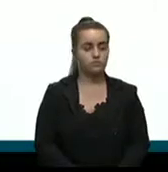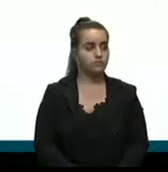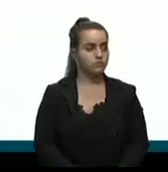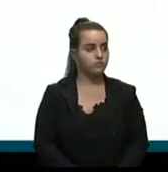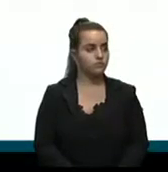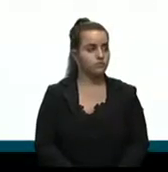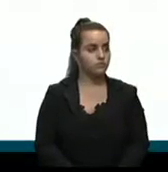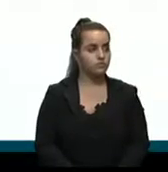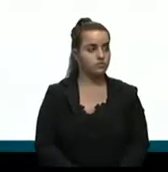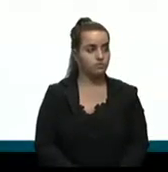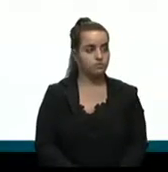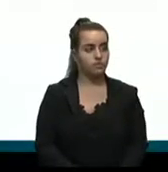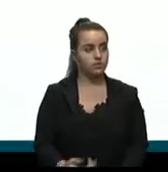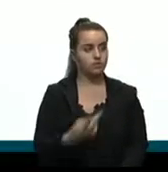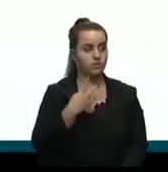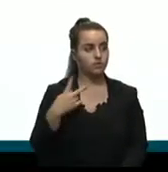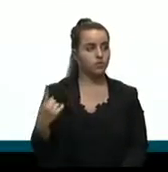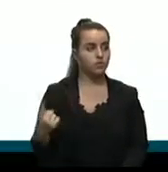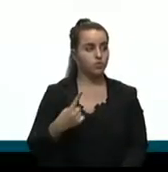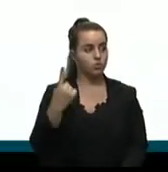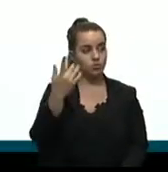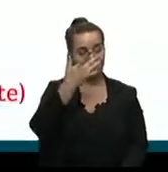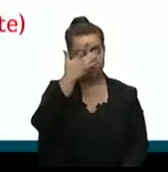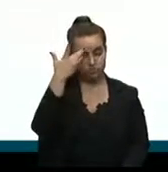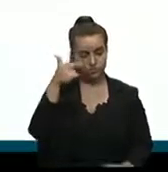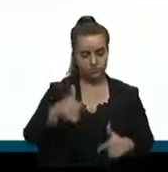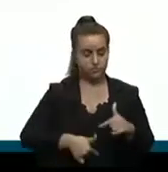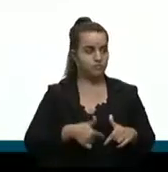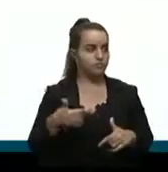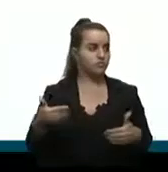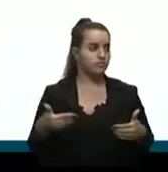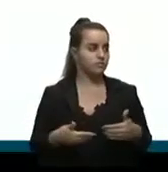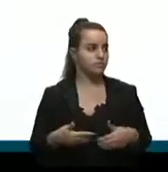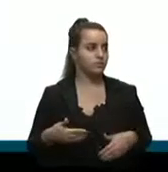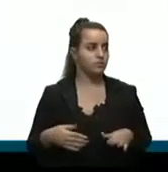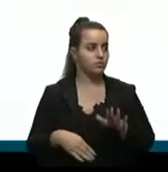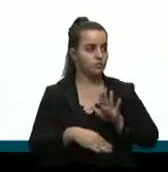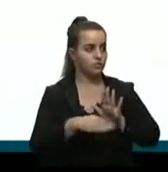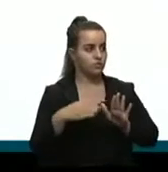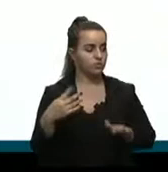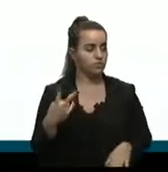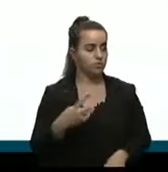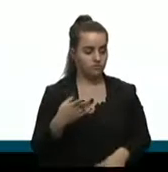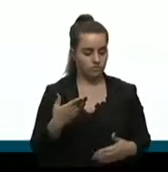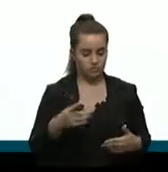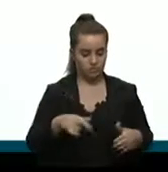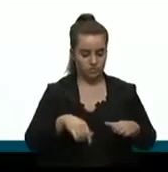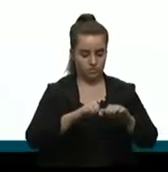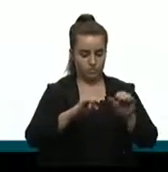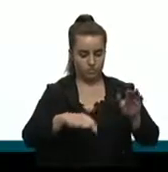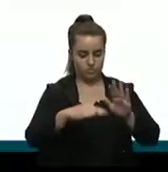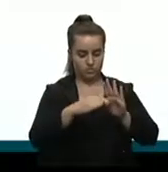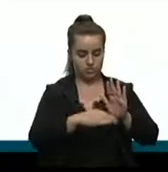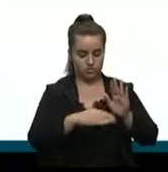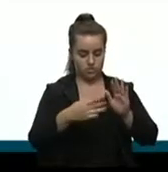Estamos tratando da altura dos funcionários. Passo 2, determinar a estatística de